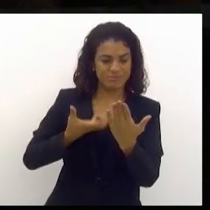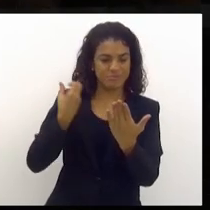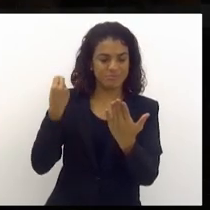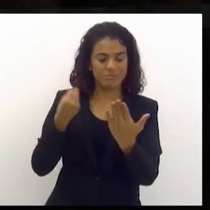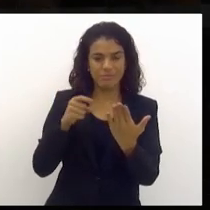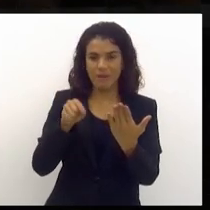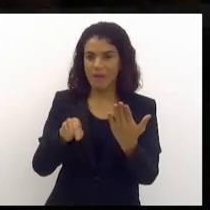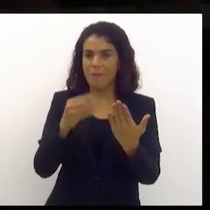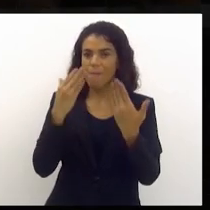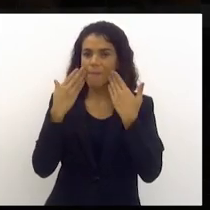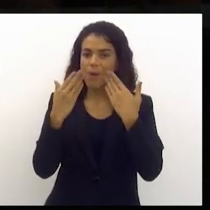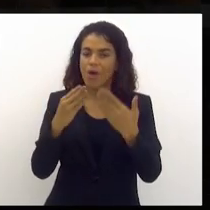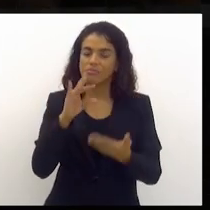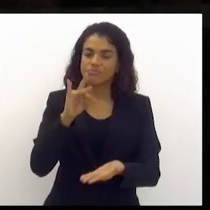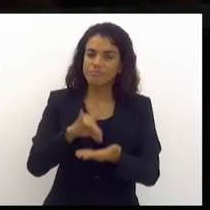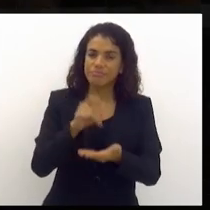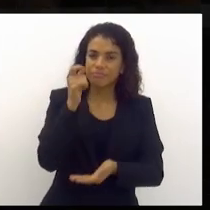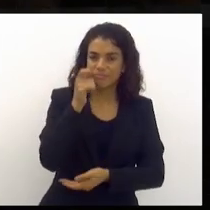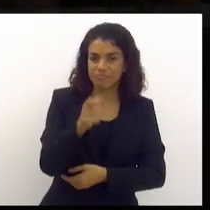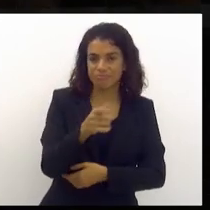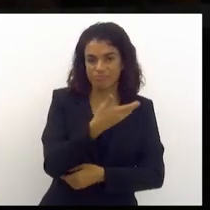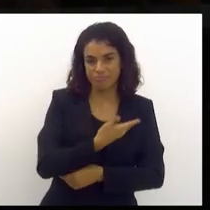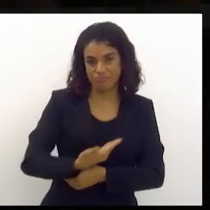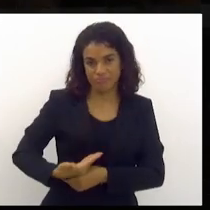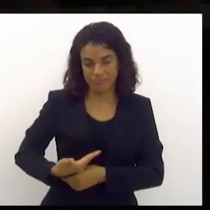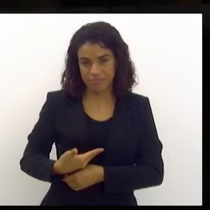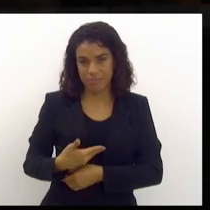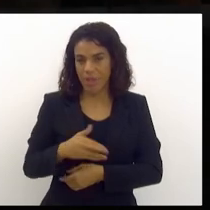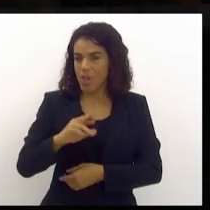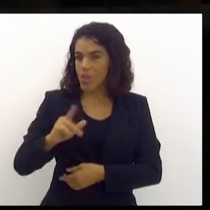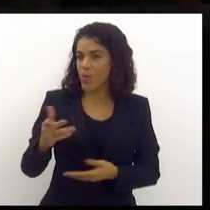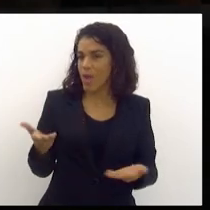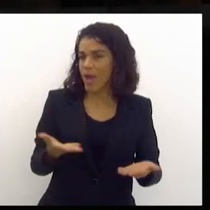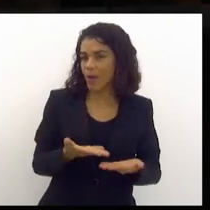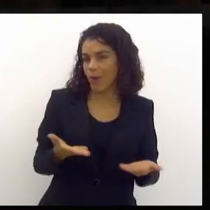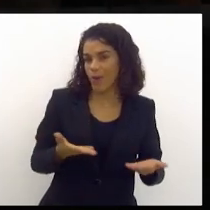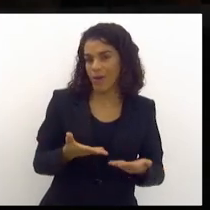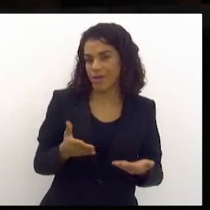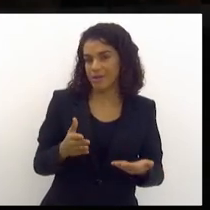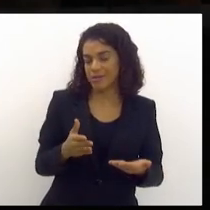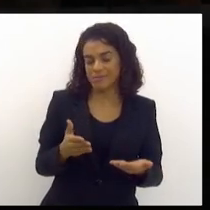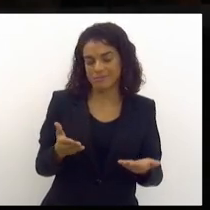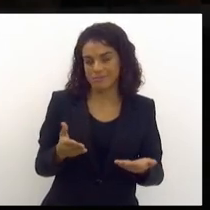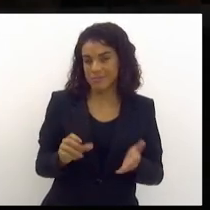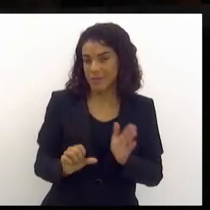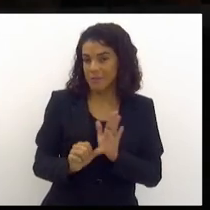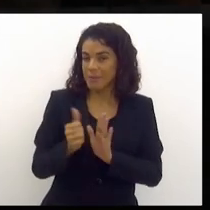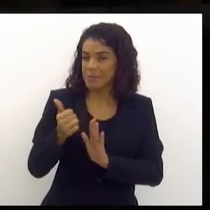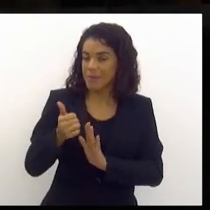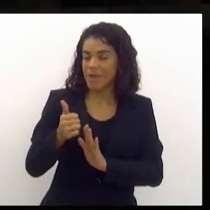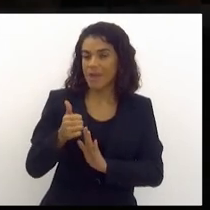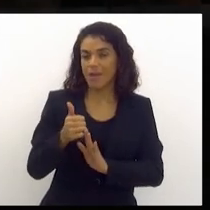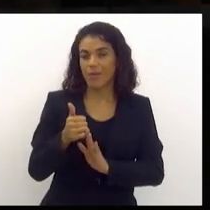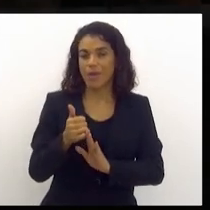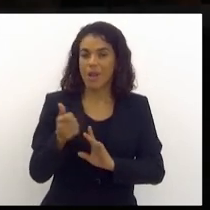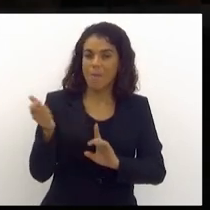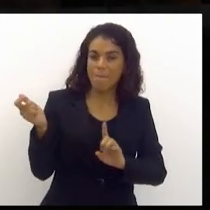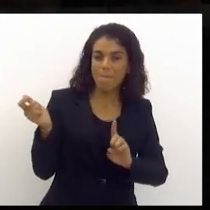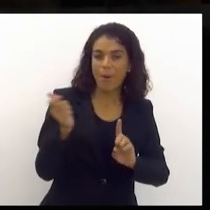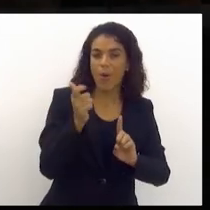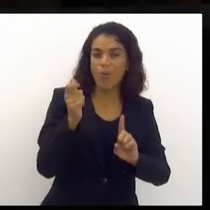a real intenção do governador. E não é de hoje que o governador faz isso. Primeiro, ele atacou o Supera